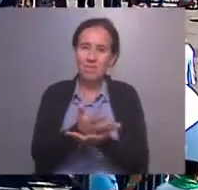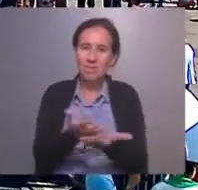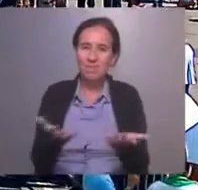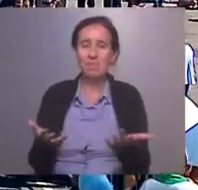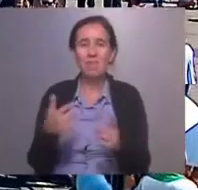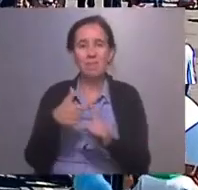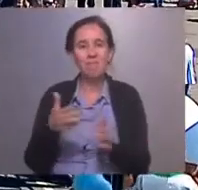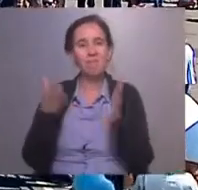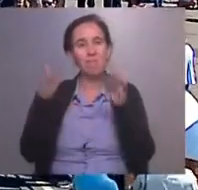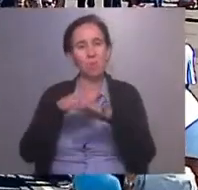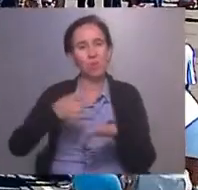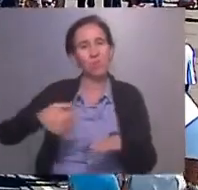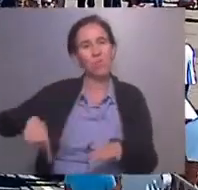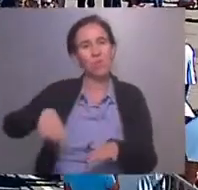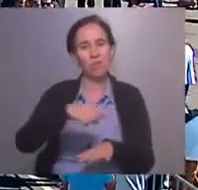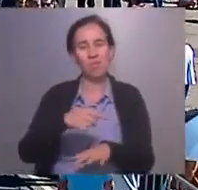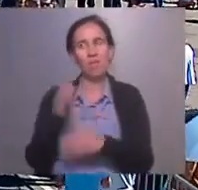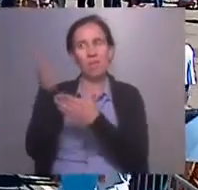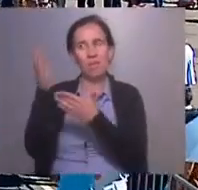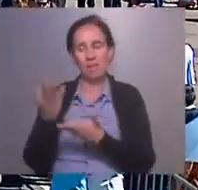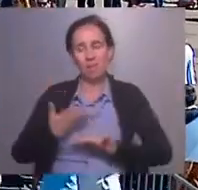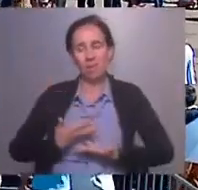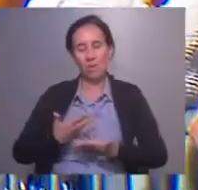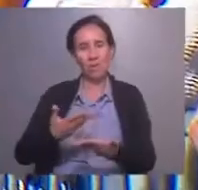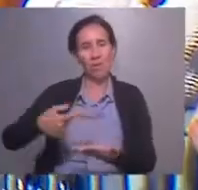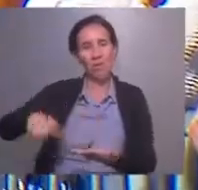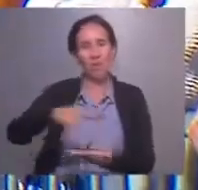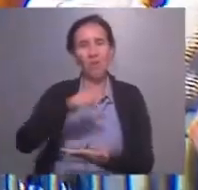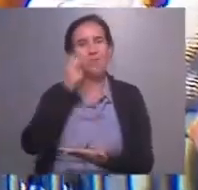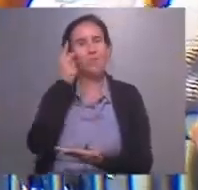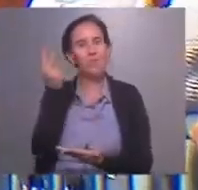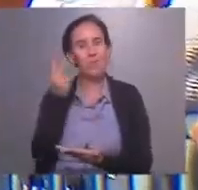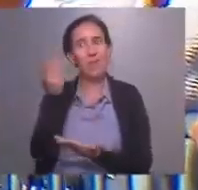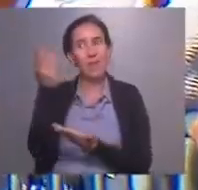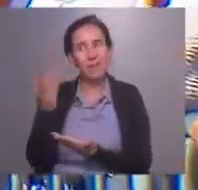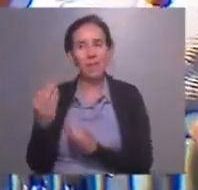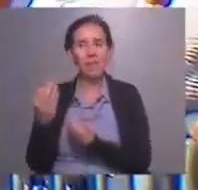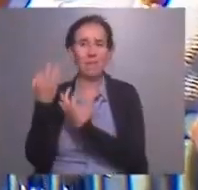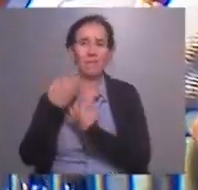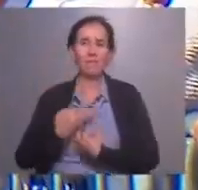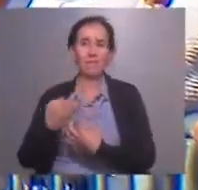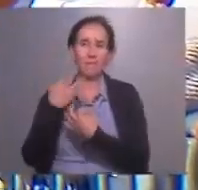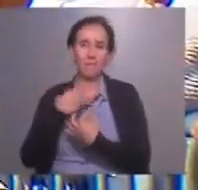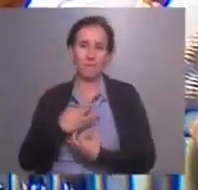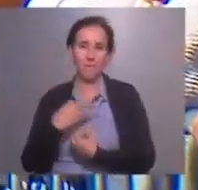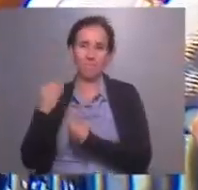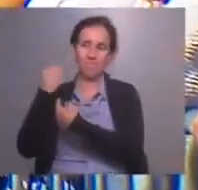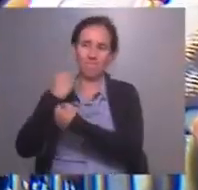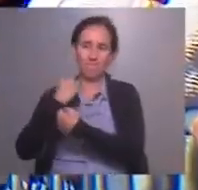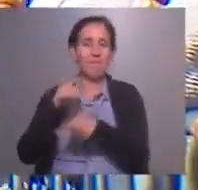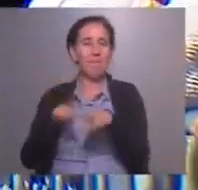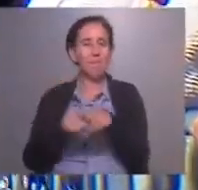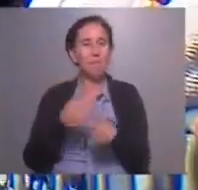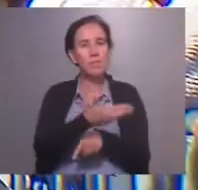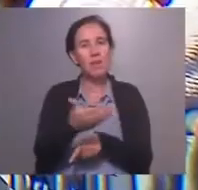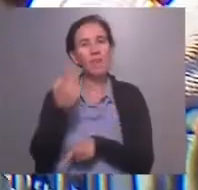por nós, que nos convida para que a nossa vida seja alimentada por Ele e alimente a vida dos nossos